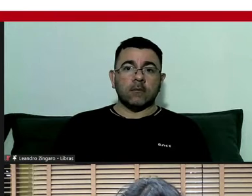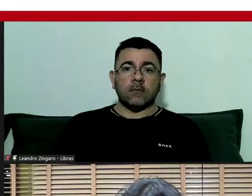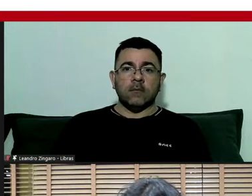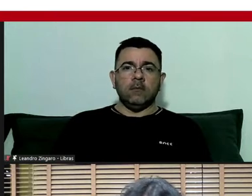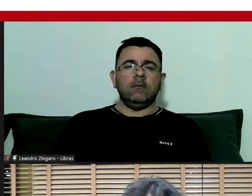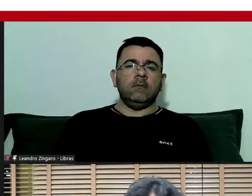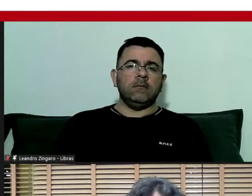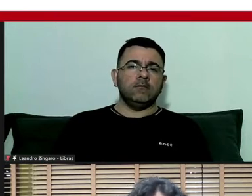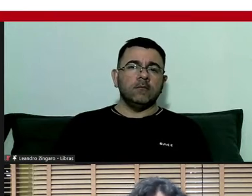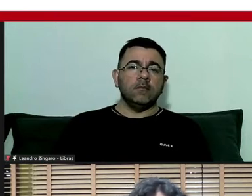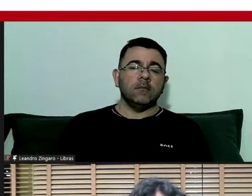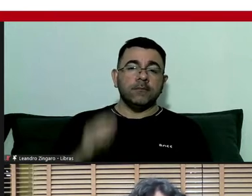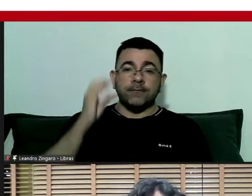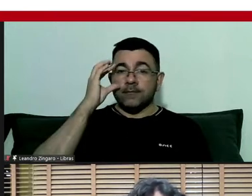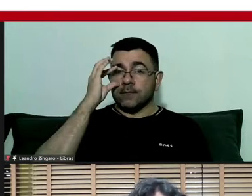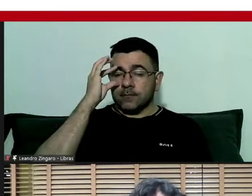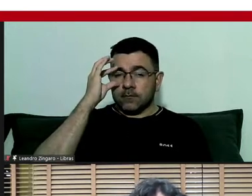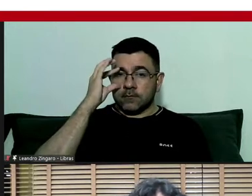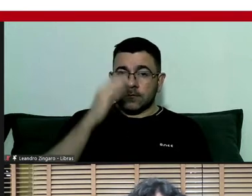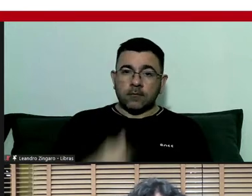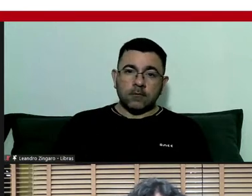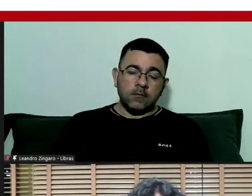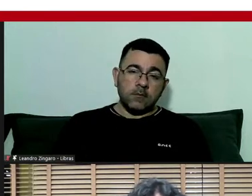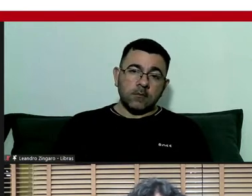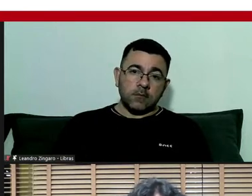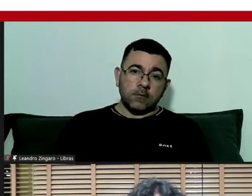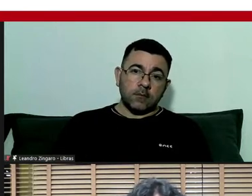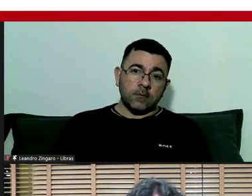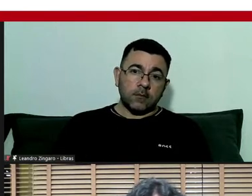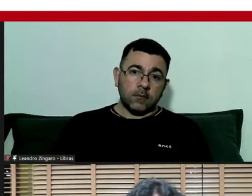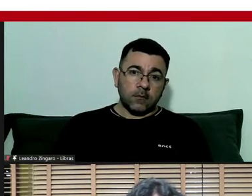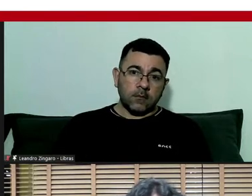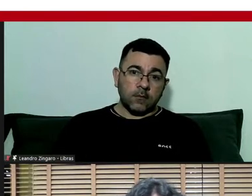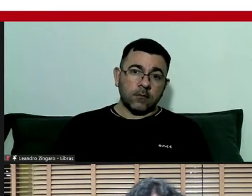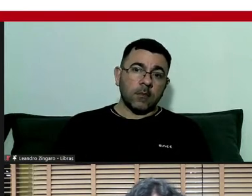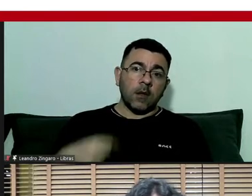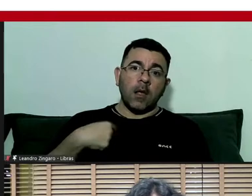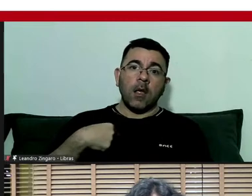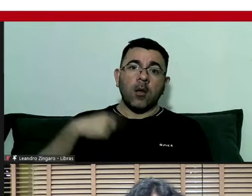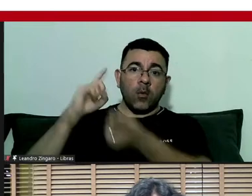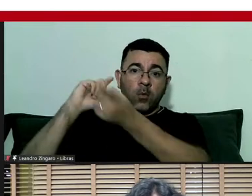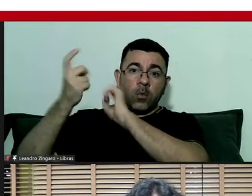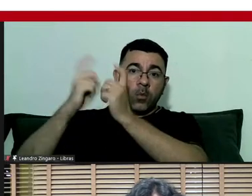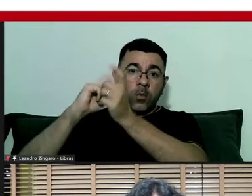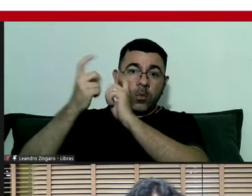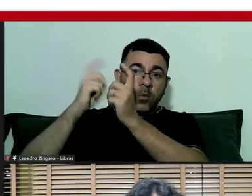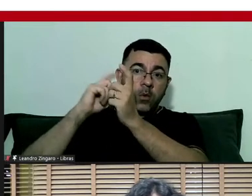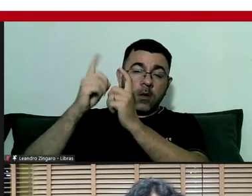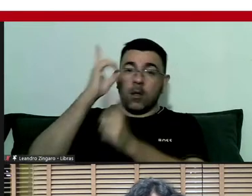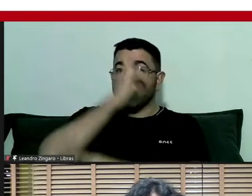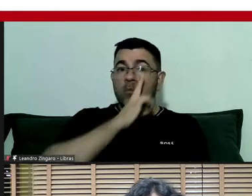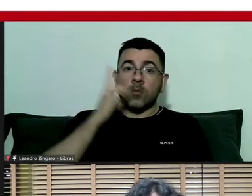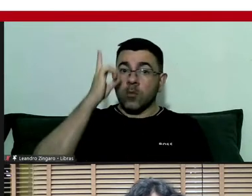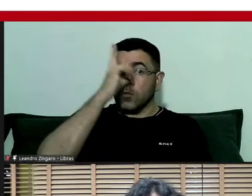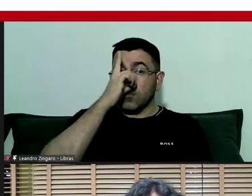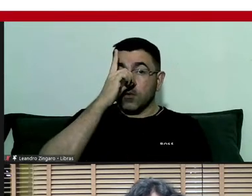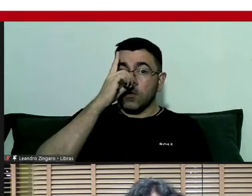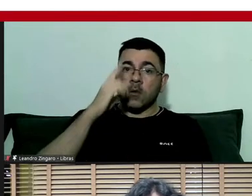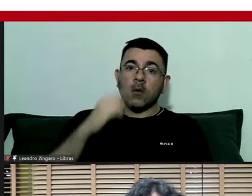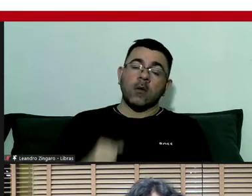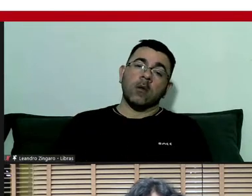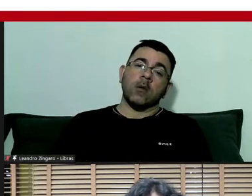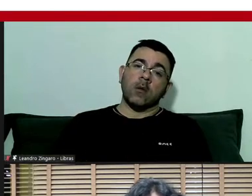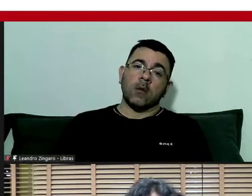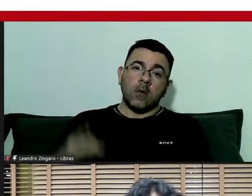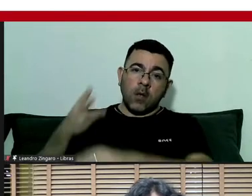processamento agora para vocês terem ideia hoje eu fiz uma reunião no domingo com o CEO do WhatsApp do